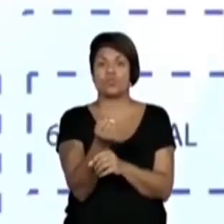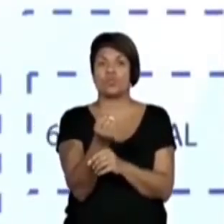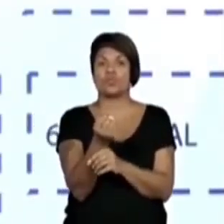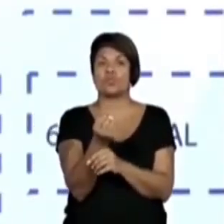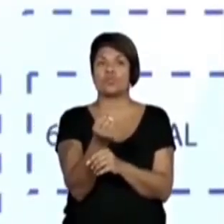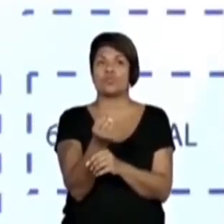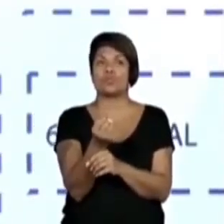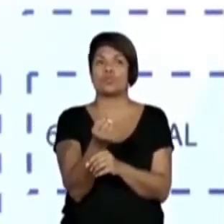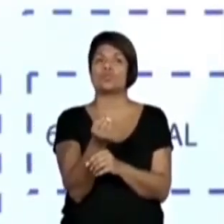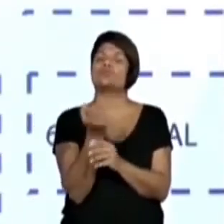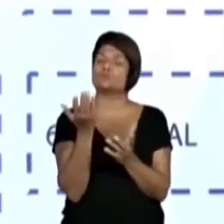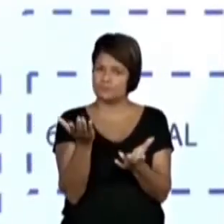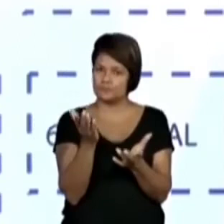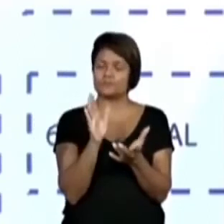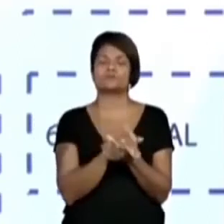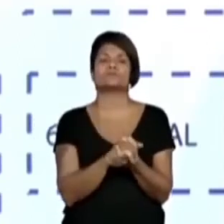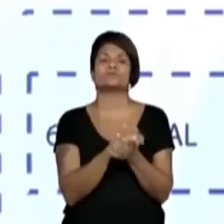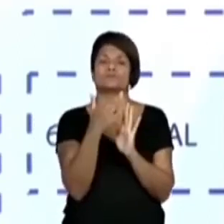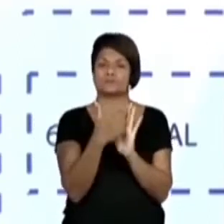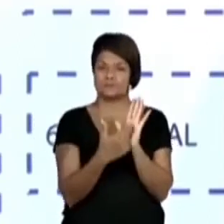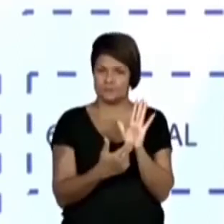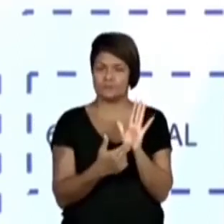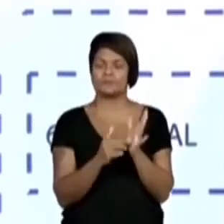que é um ingrediente para a receita.